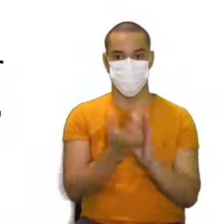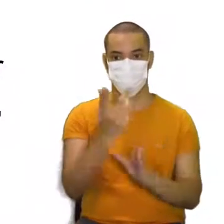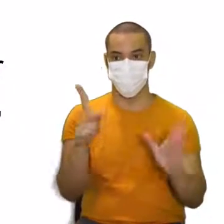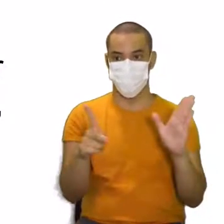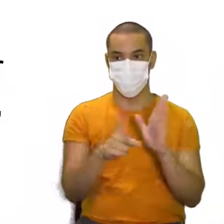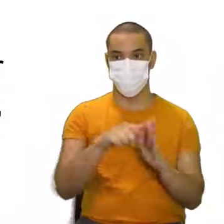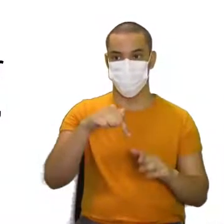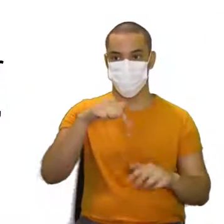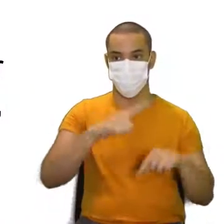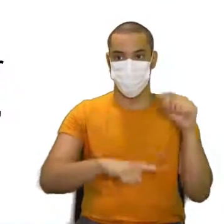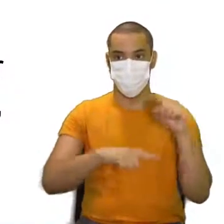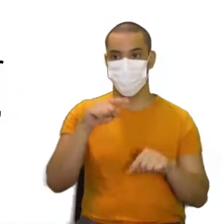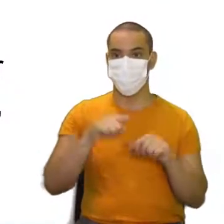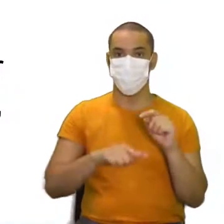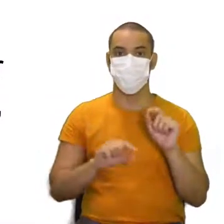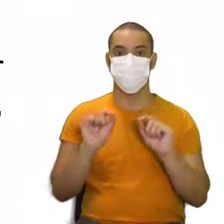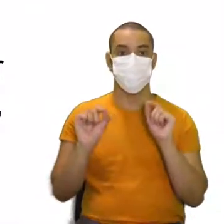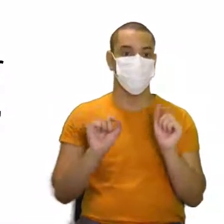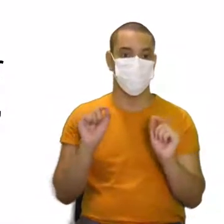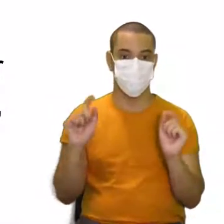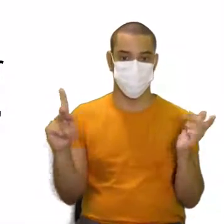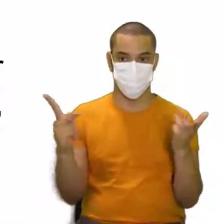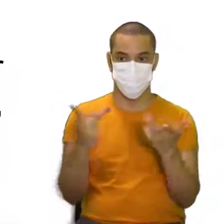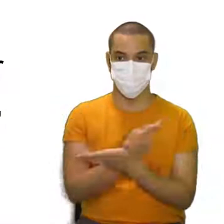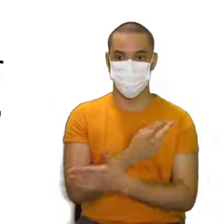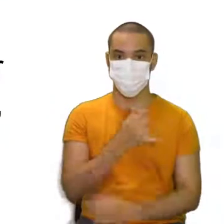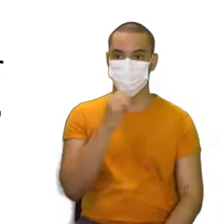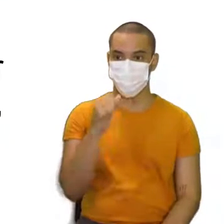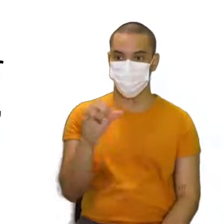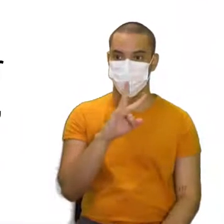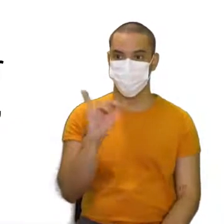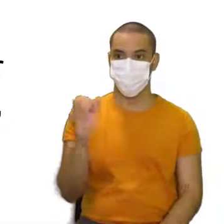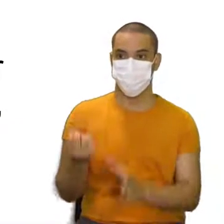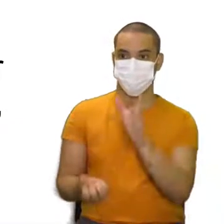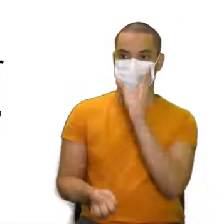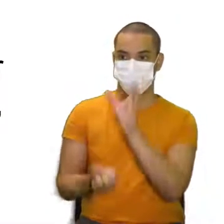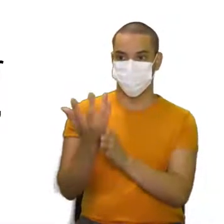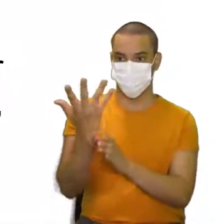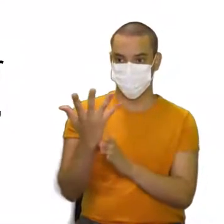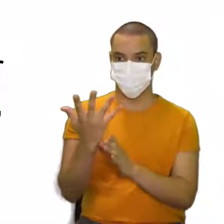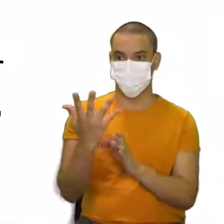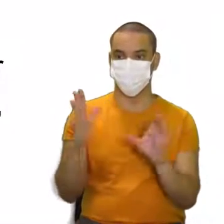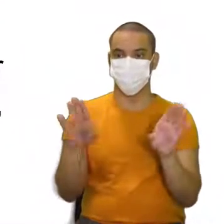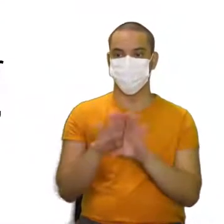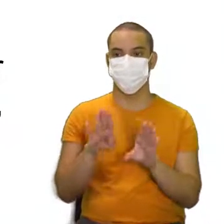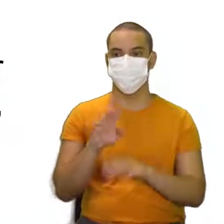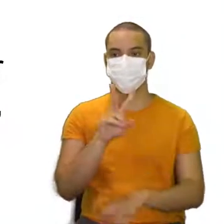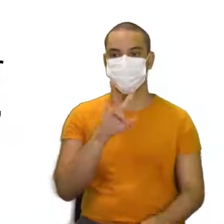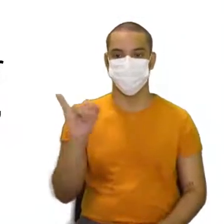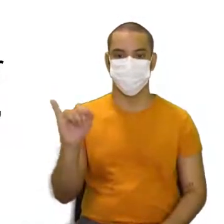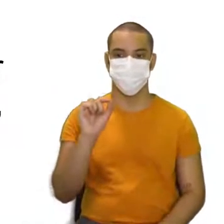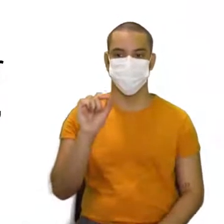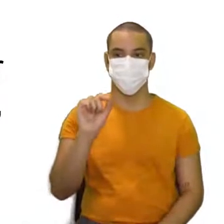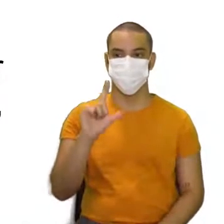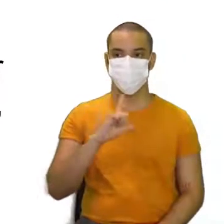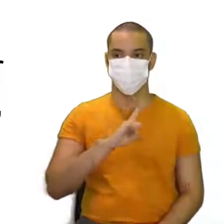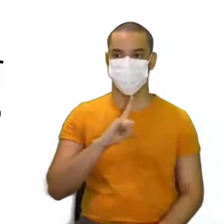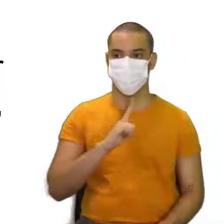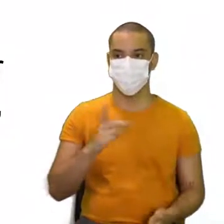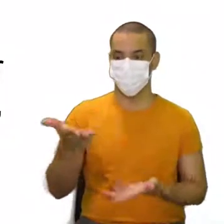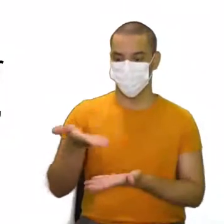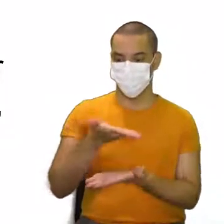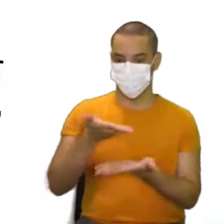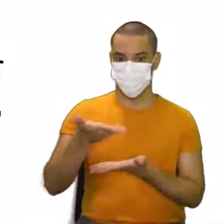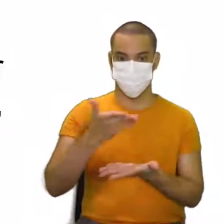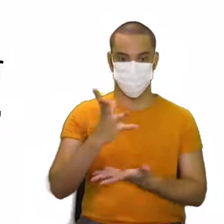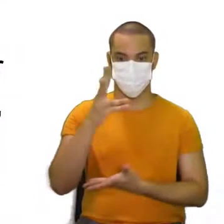pela carga Então o que acontece essa carga elétrica vai gerar e vai entrar e é vai interagir